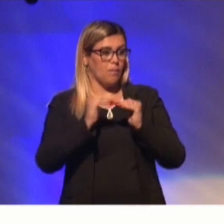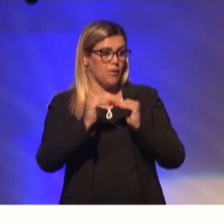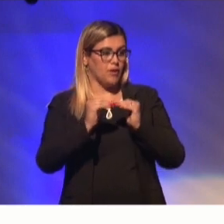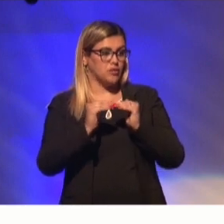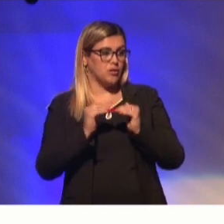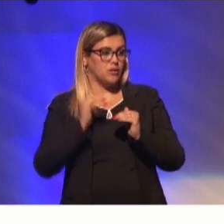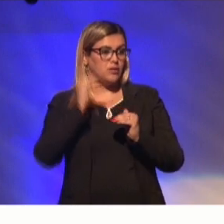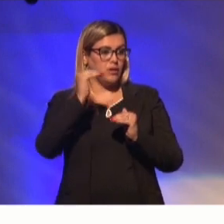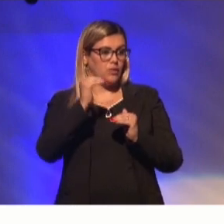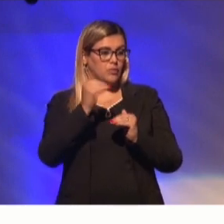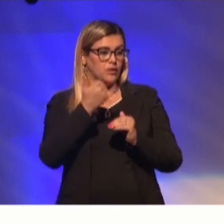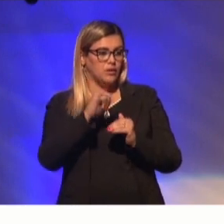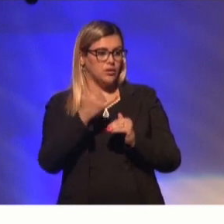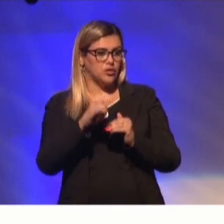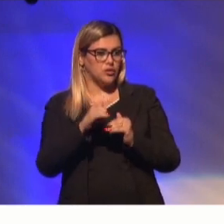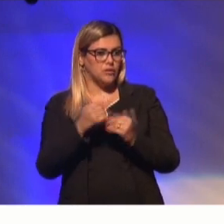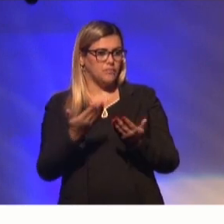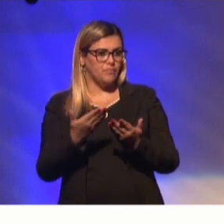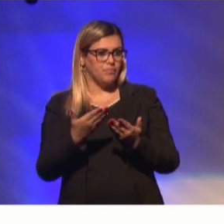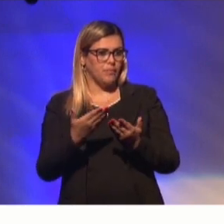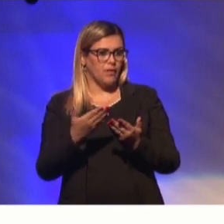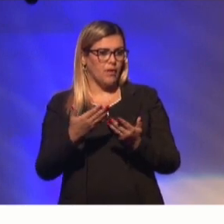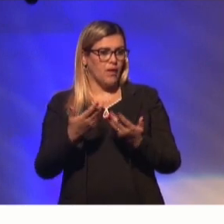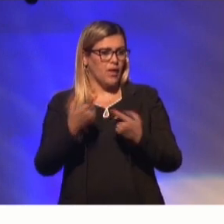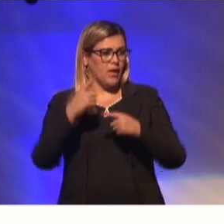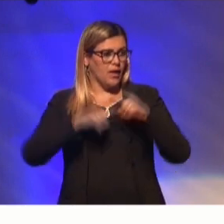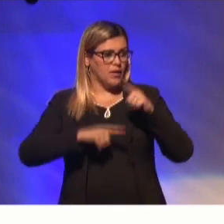energia. O aparelho,